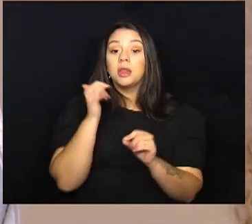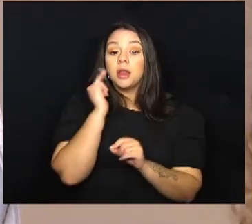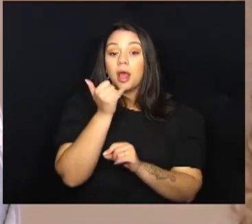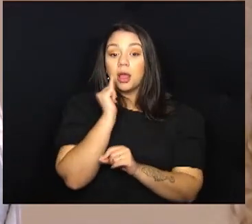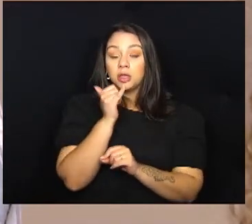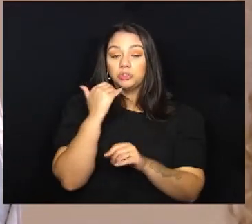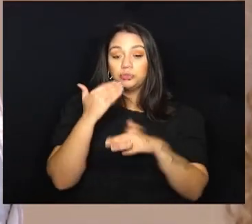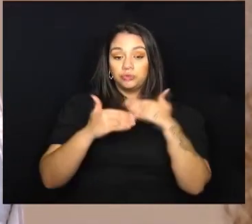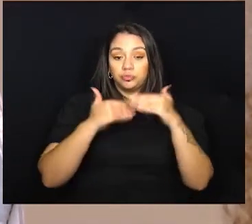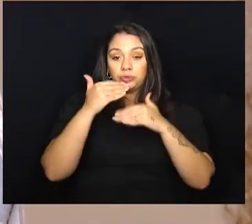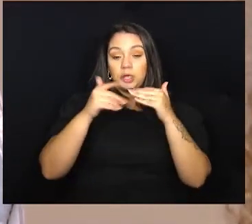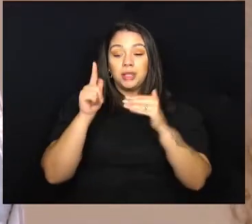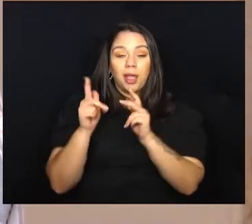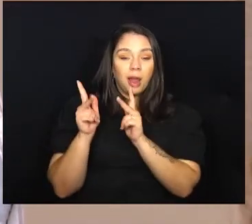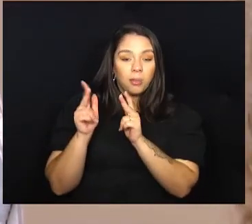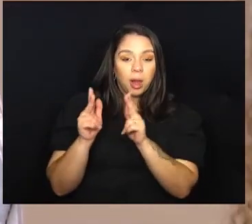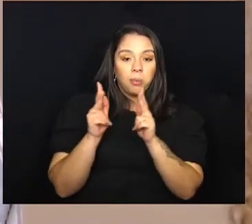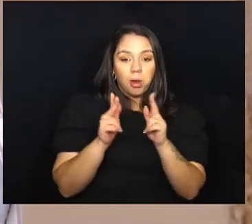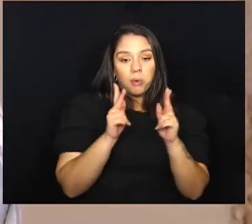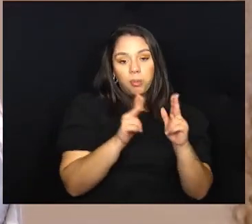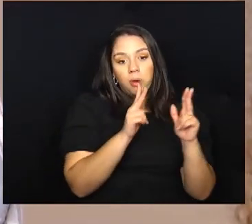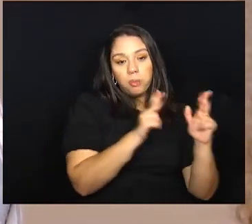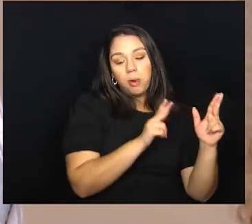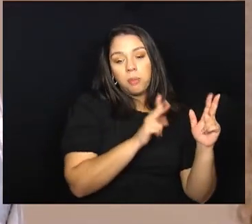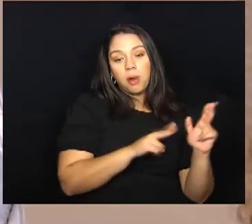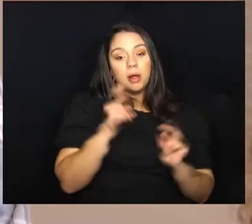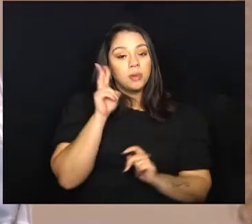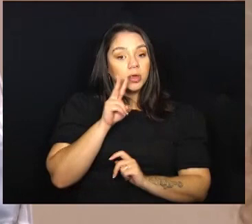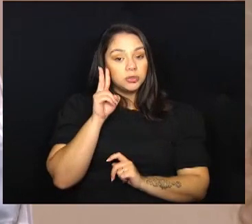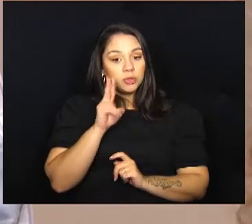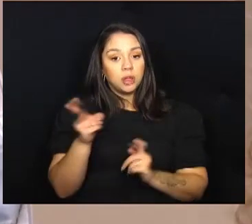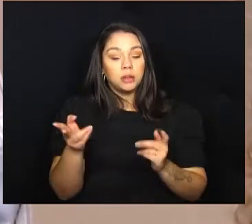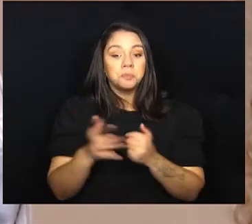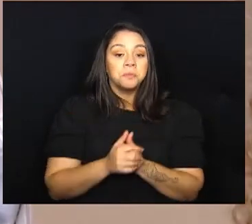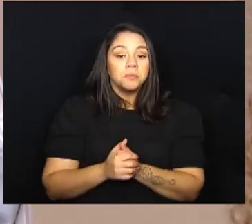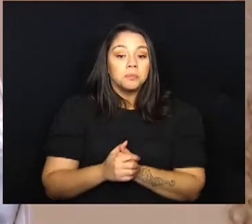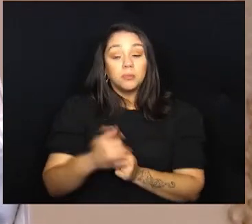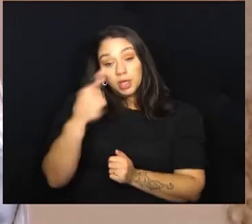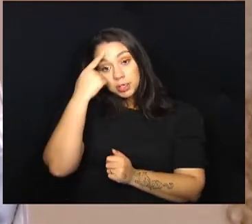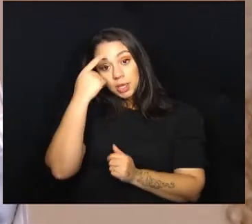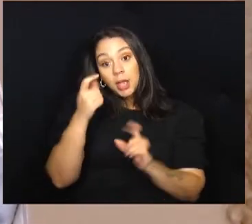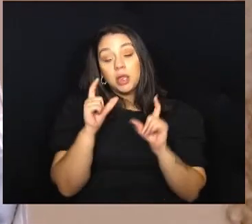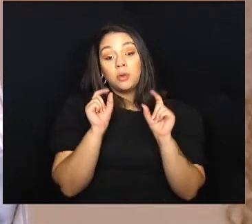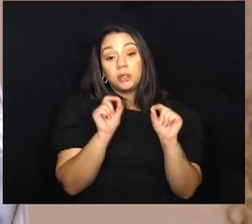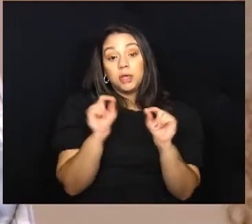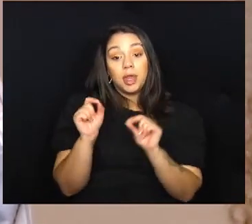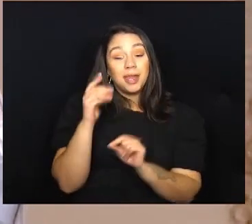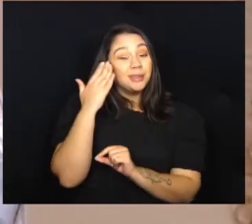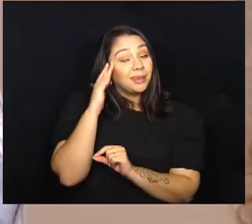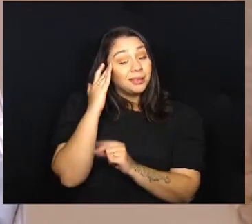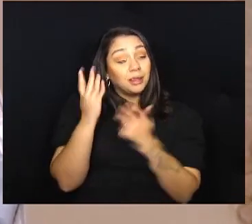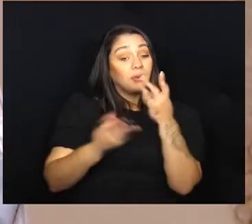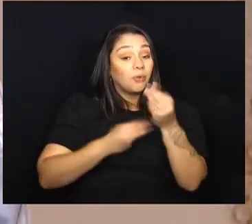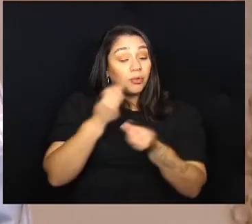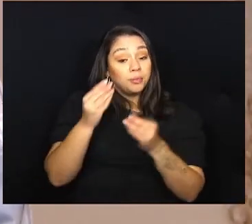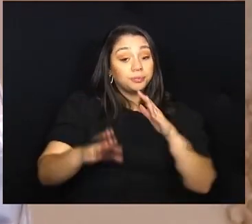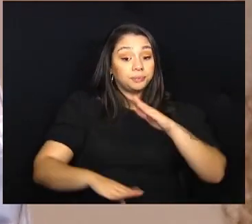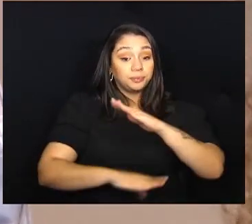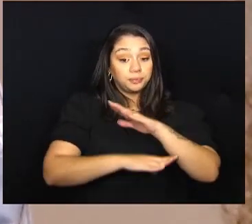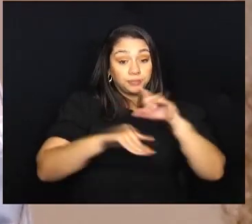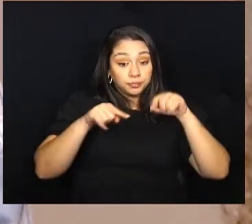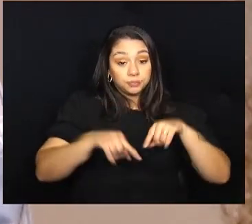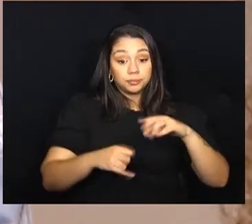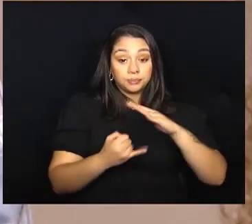os recortes de acordo com a história que a gente vai contar. A ideia dela é o seguinte, é entender como a Câmara em sua instituição